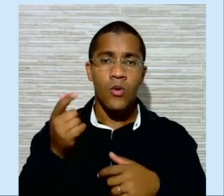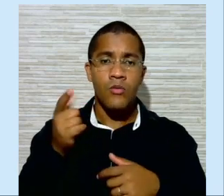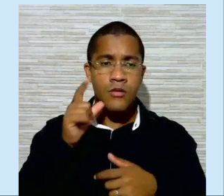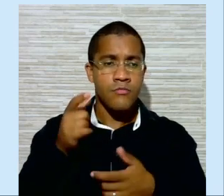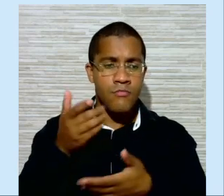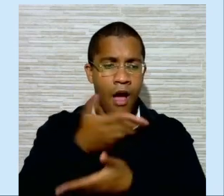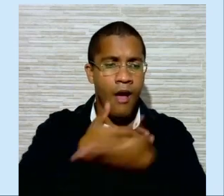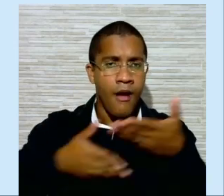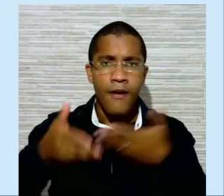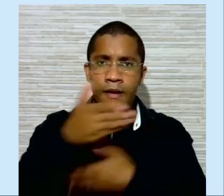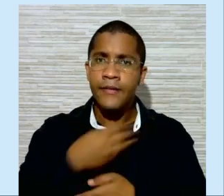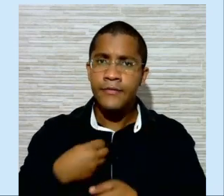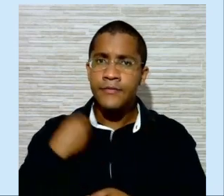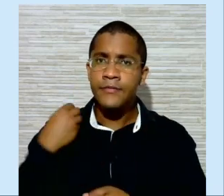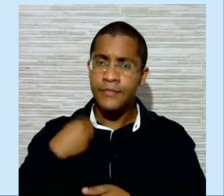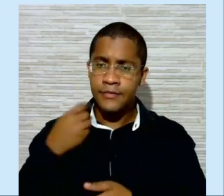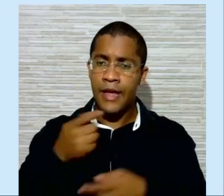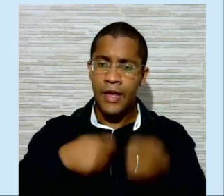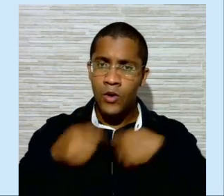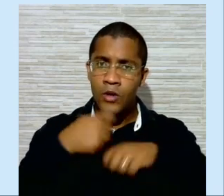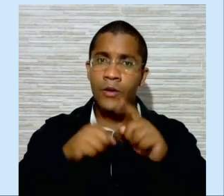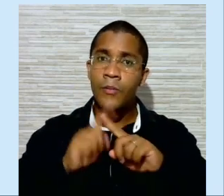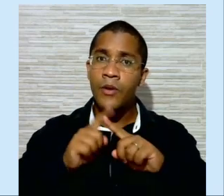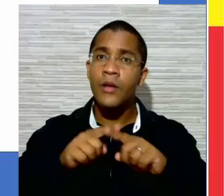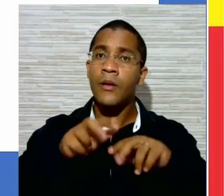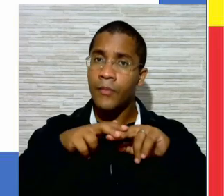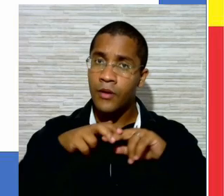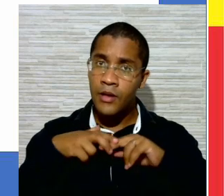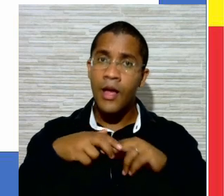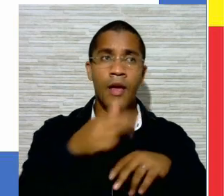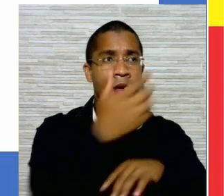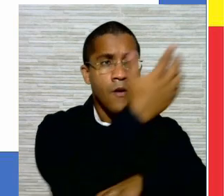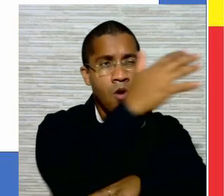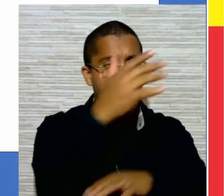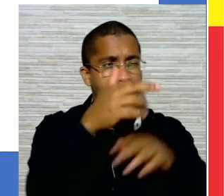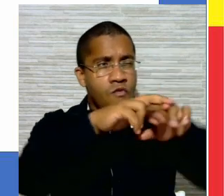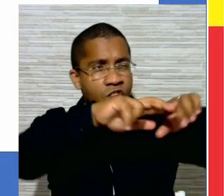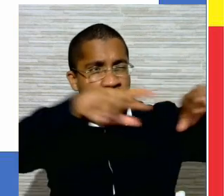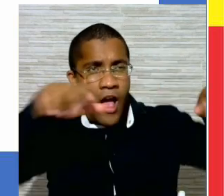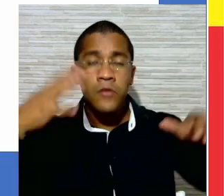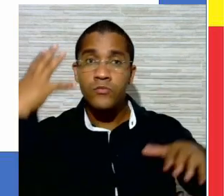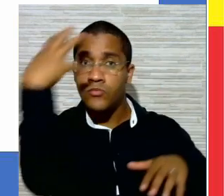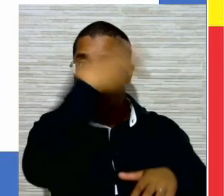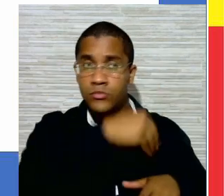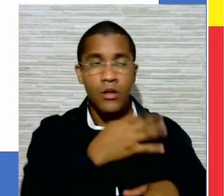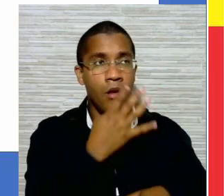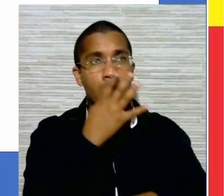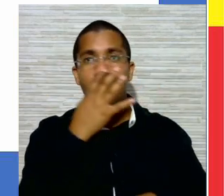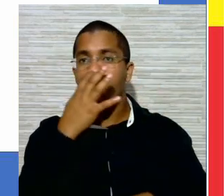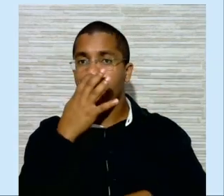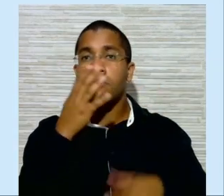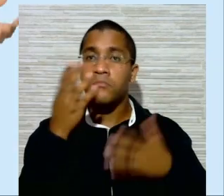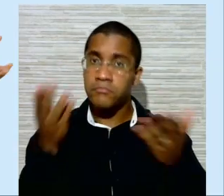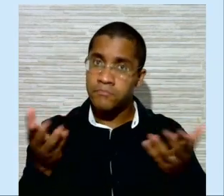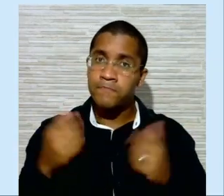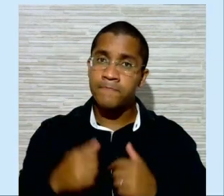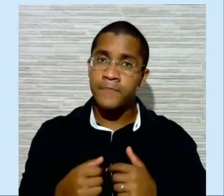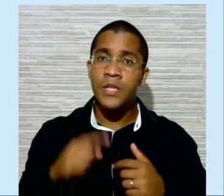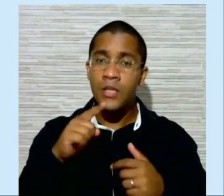seja dinâmica e seja ativa por conta dessa paisagem que vocês observam na tela. Tá, gente? Então, tudo isso aí